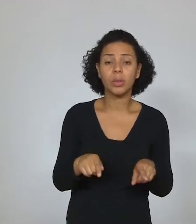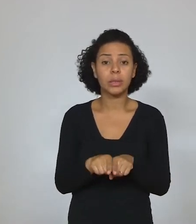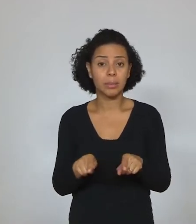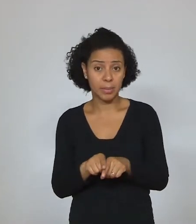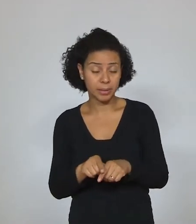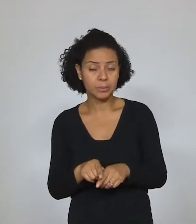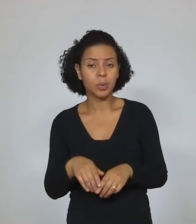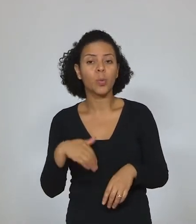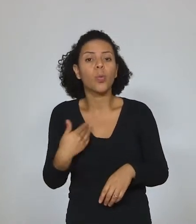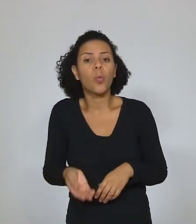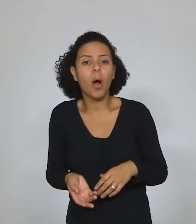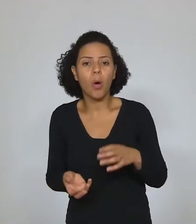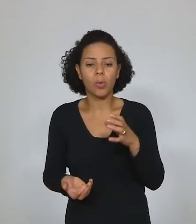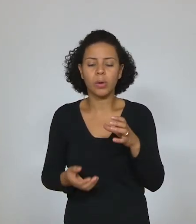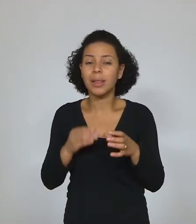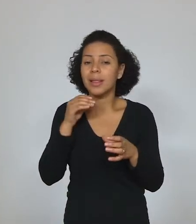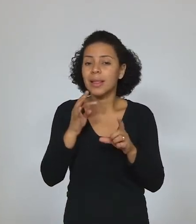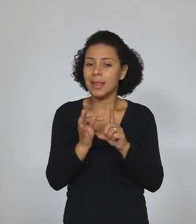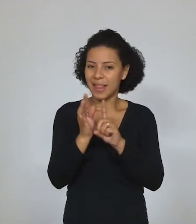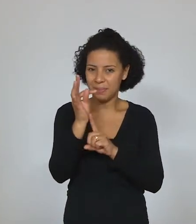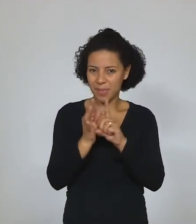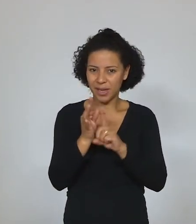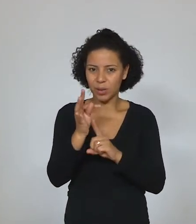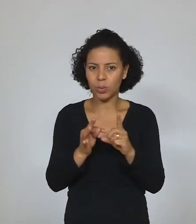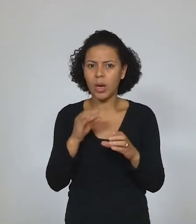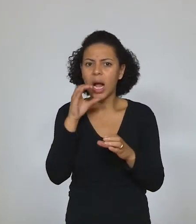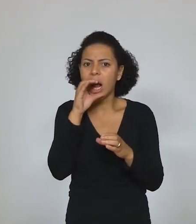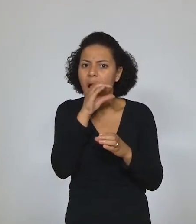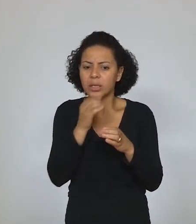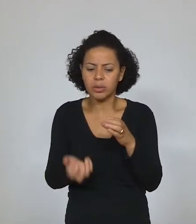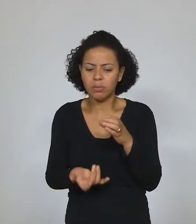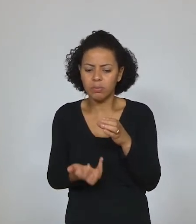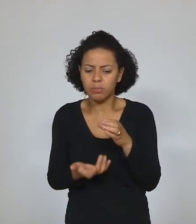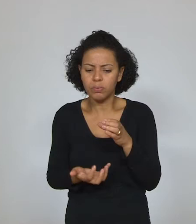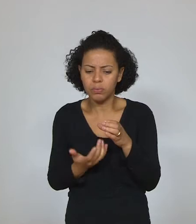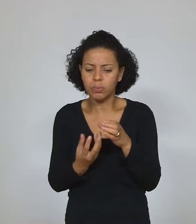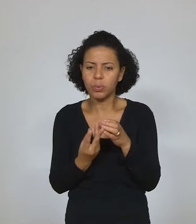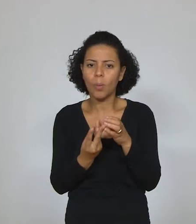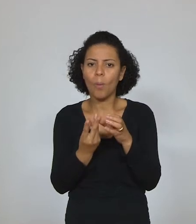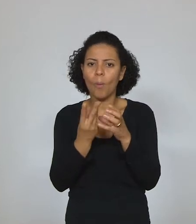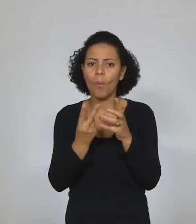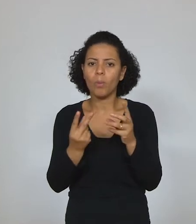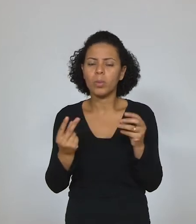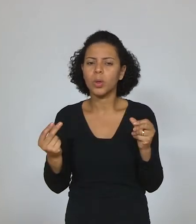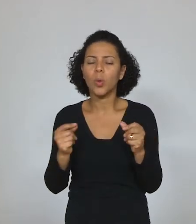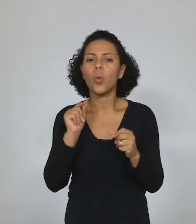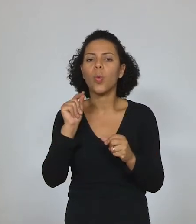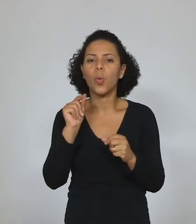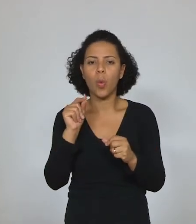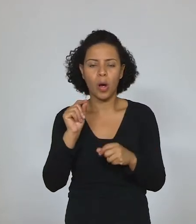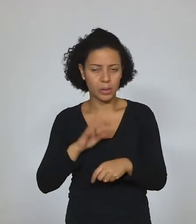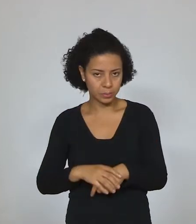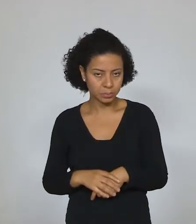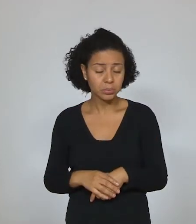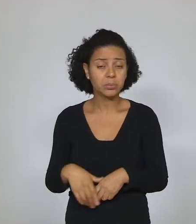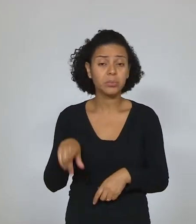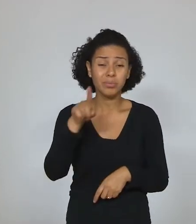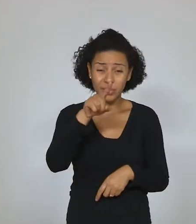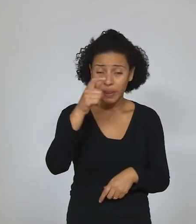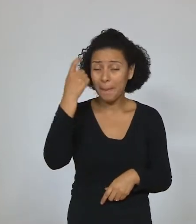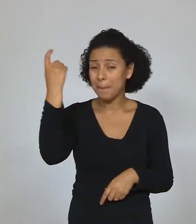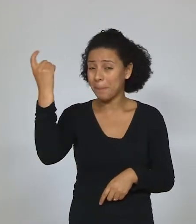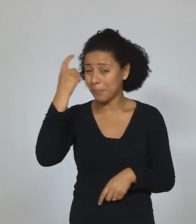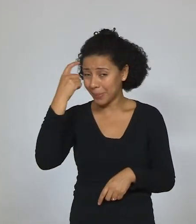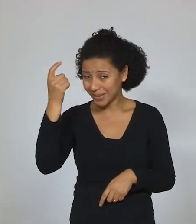qual temperatura aquele componente da mistura vaporiza? Pense em todos esses critérios